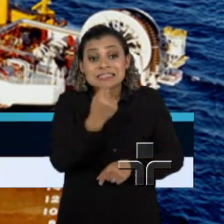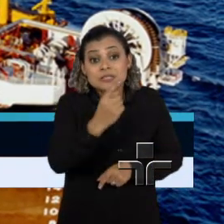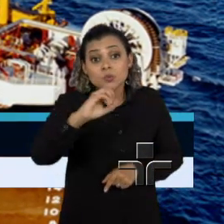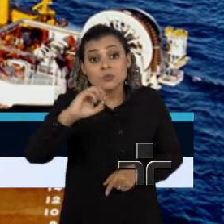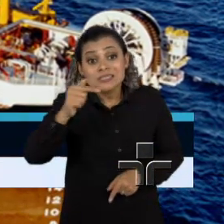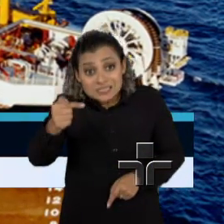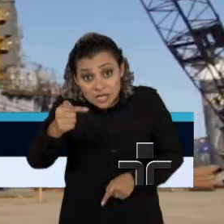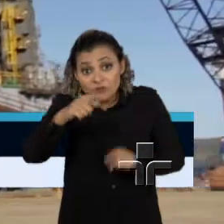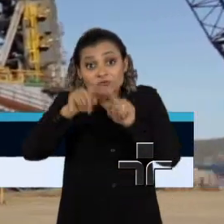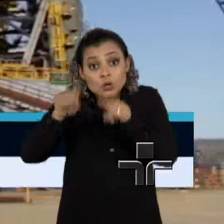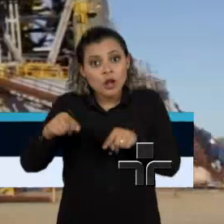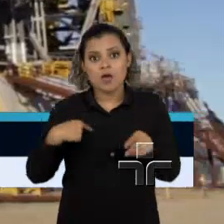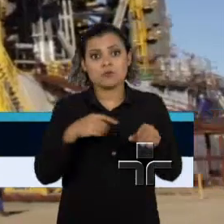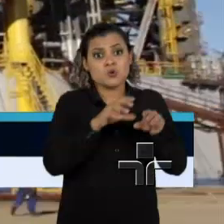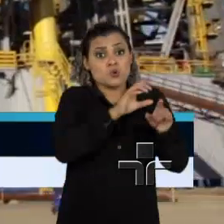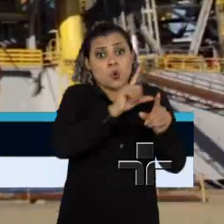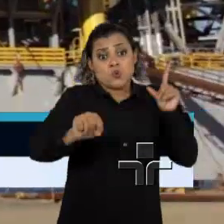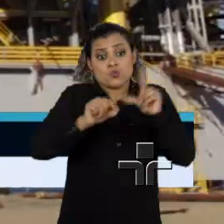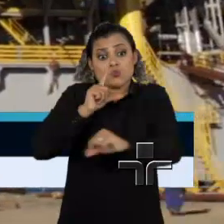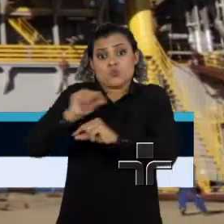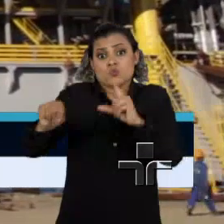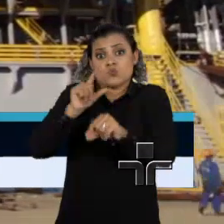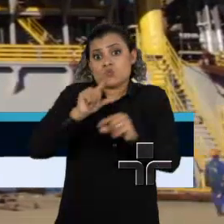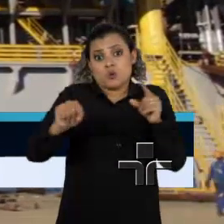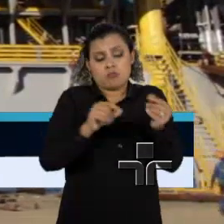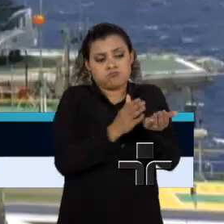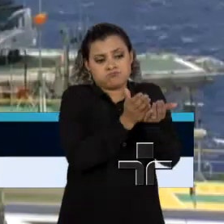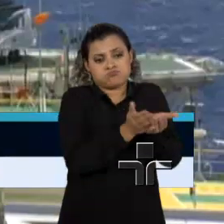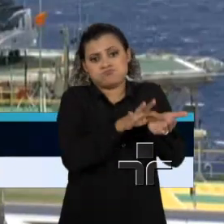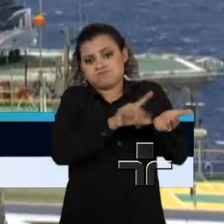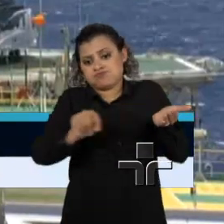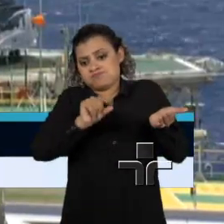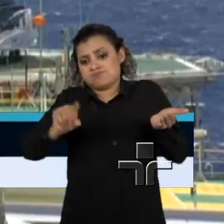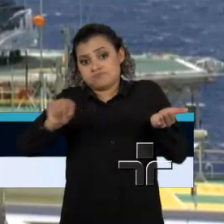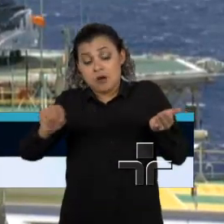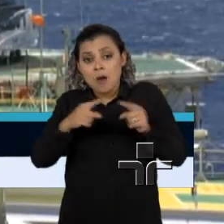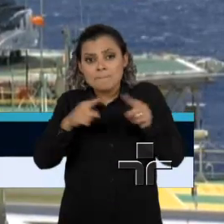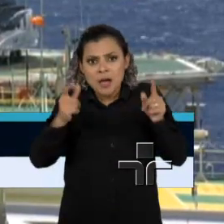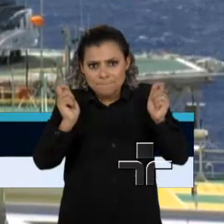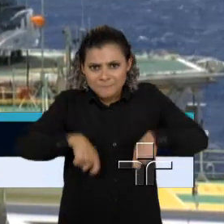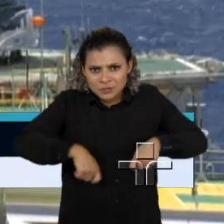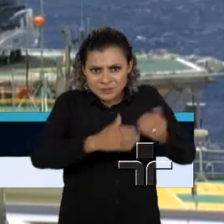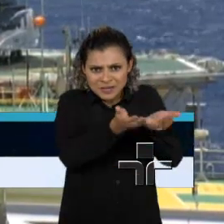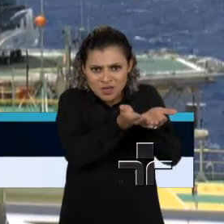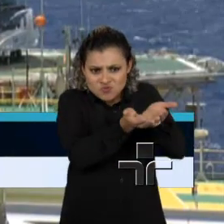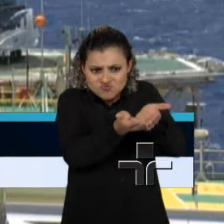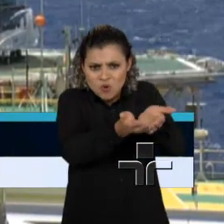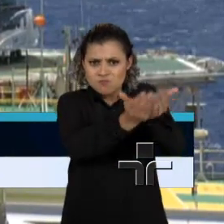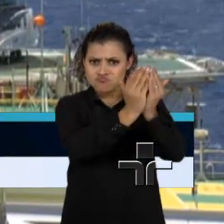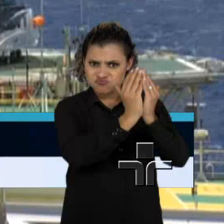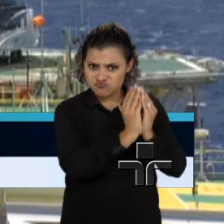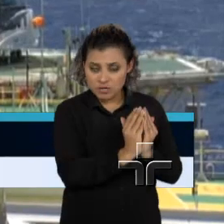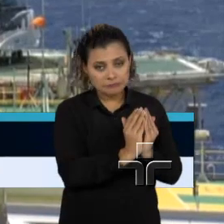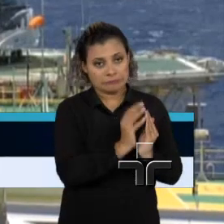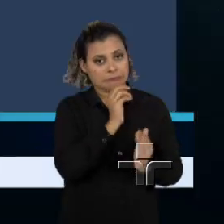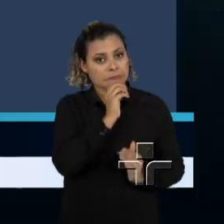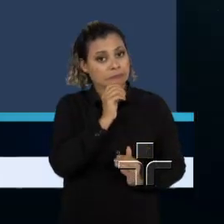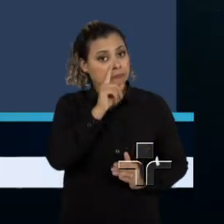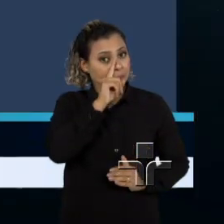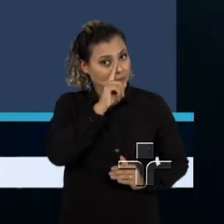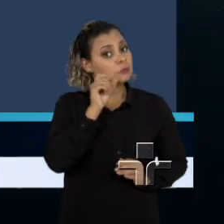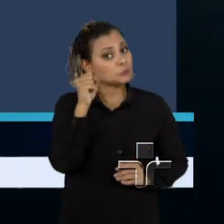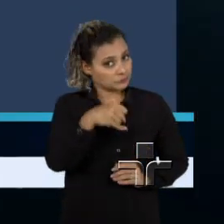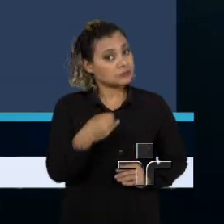retirados da embarcação. O Sindicato dos Petroleiros disse que a possibilidade de afundamento da plataforma não está descartada.